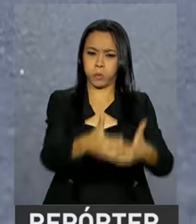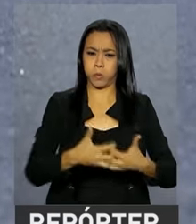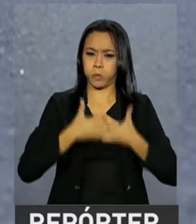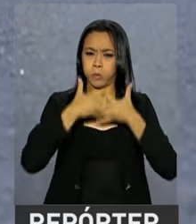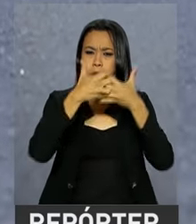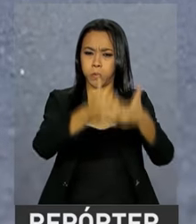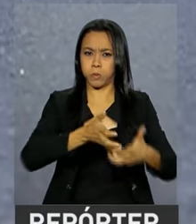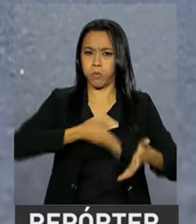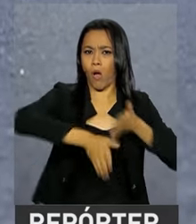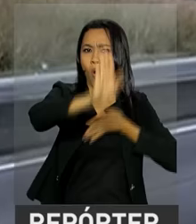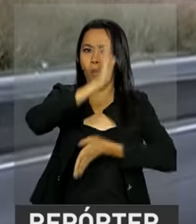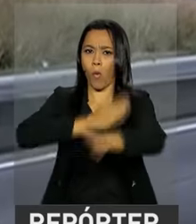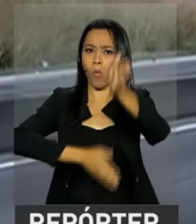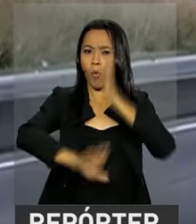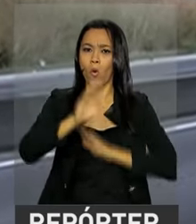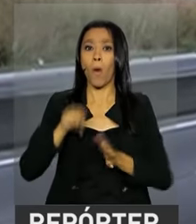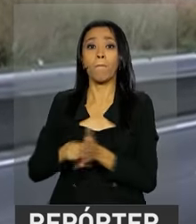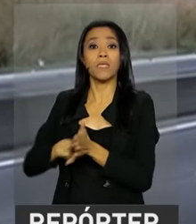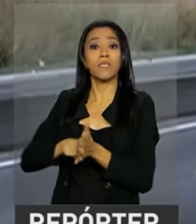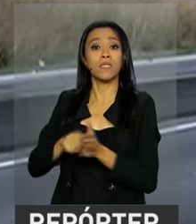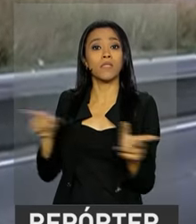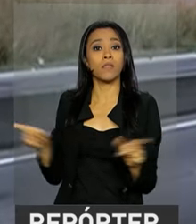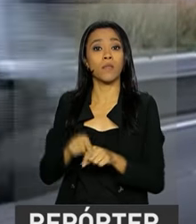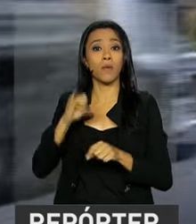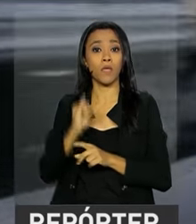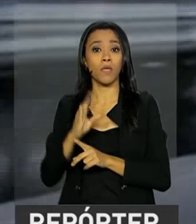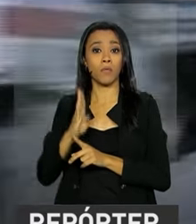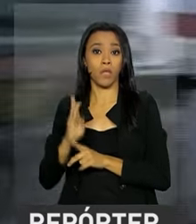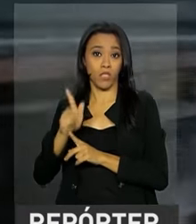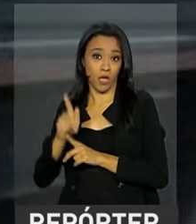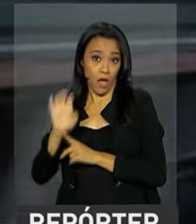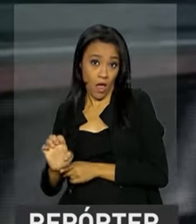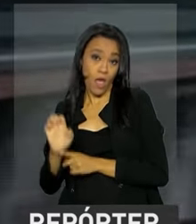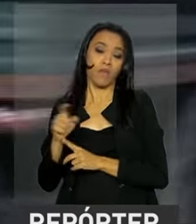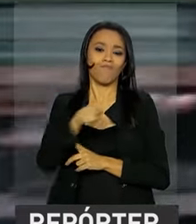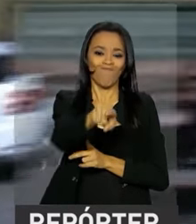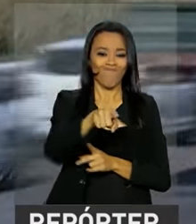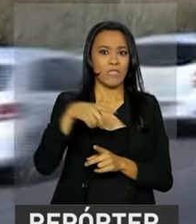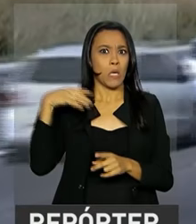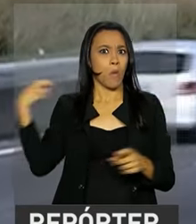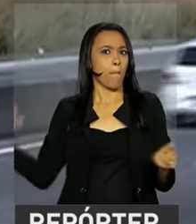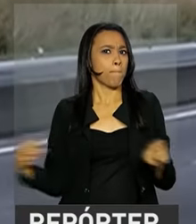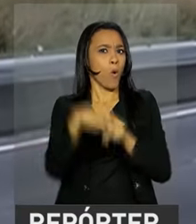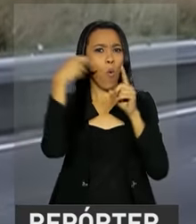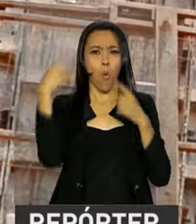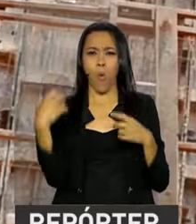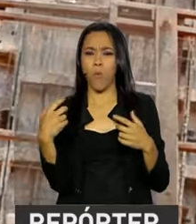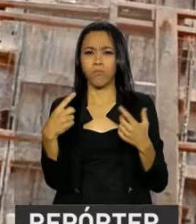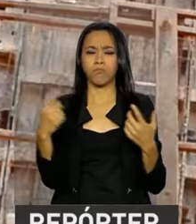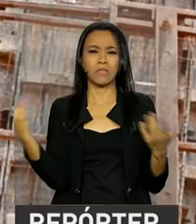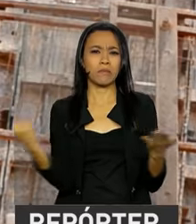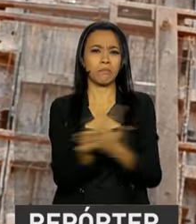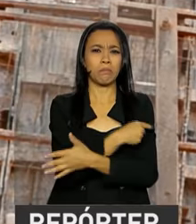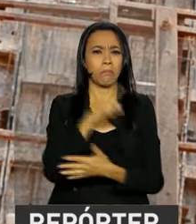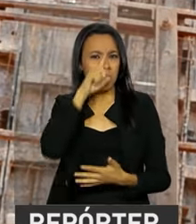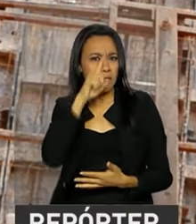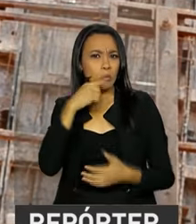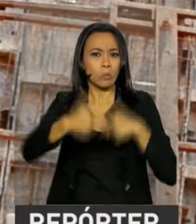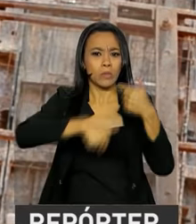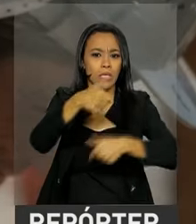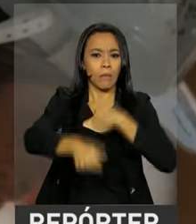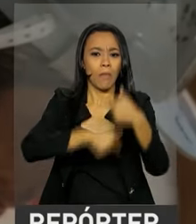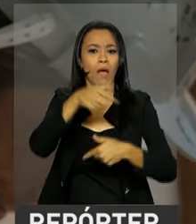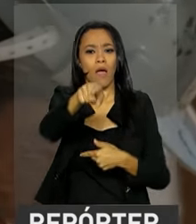nas rodovias, segundo o IBGE, o setor lidera o número de acidentes de trabalho no país. Logo depois aparece